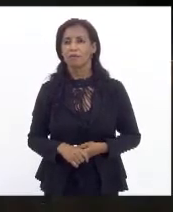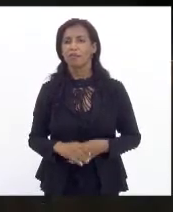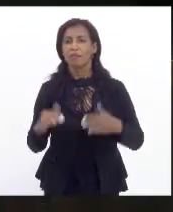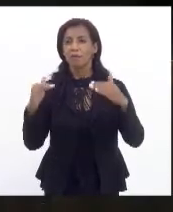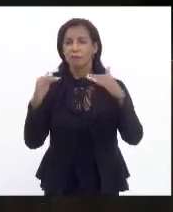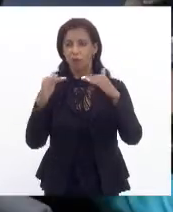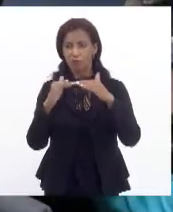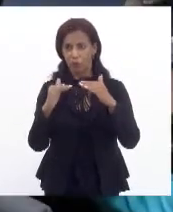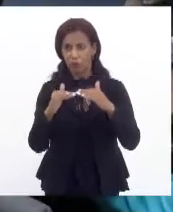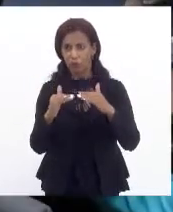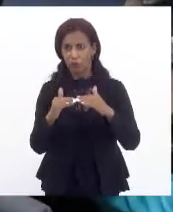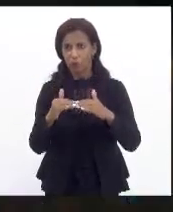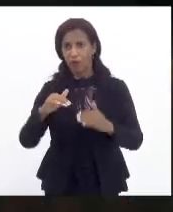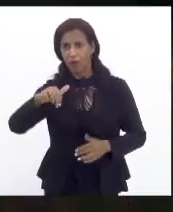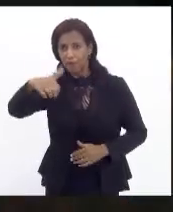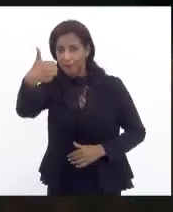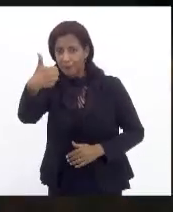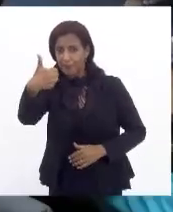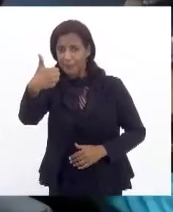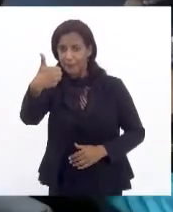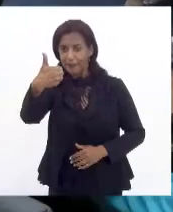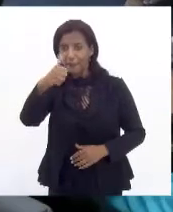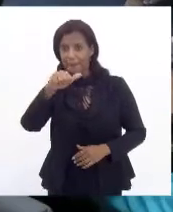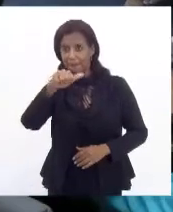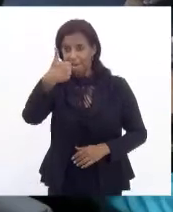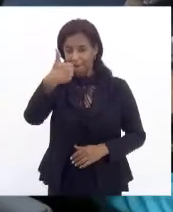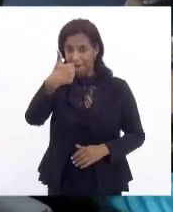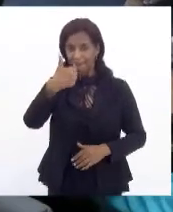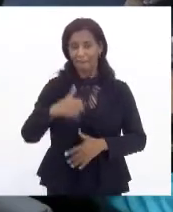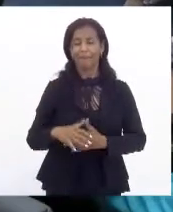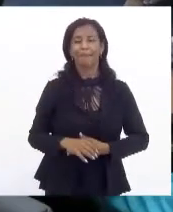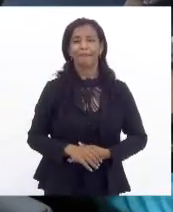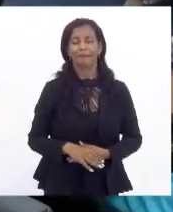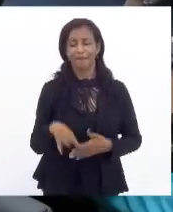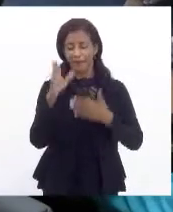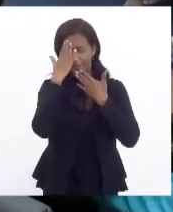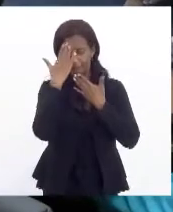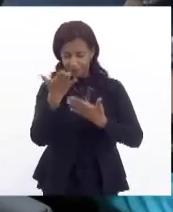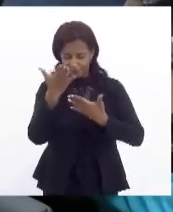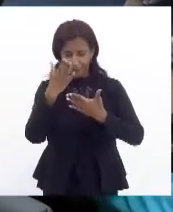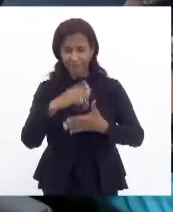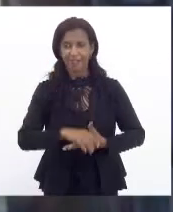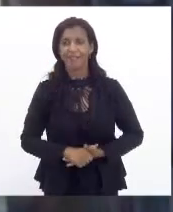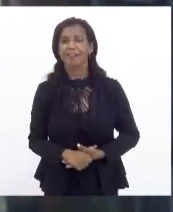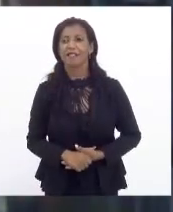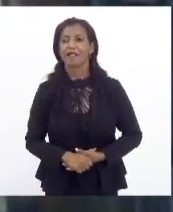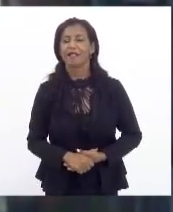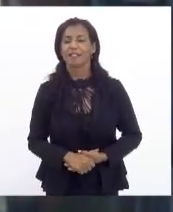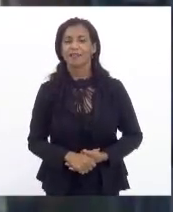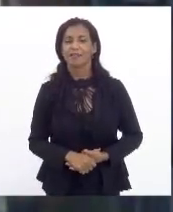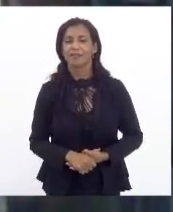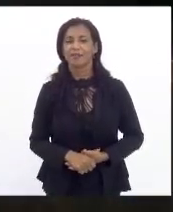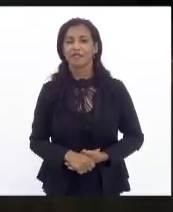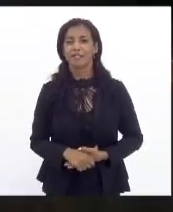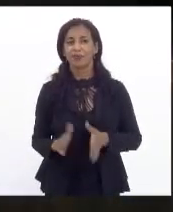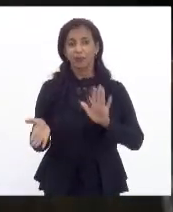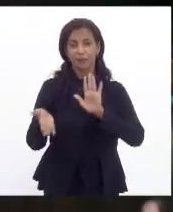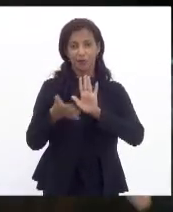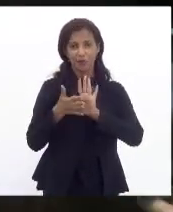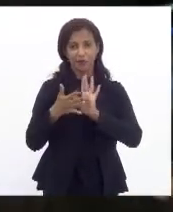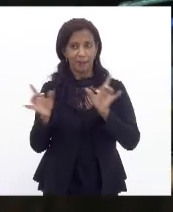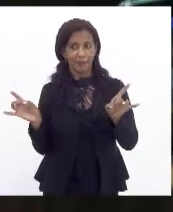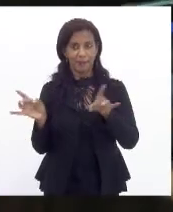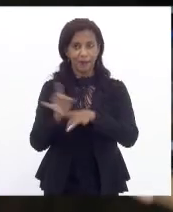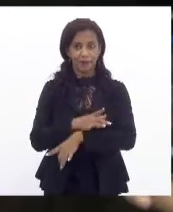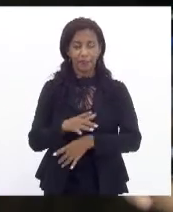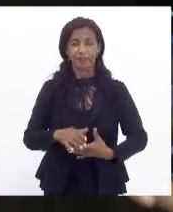Favorável? Levanta o polegar aí. Favorável, presidente. Obrigado. Favorável. Com os pareceres